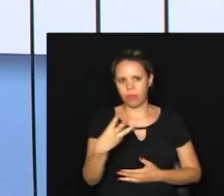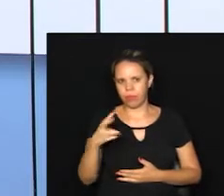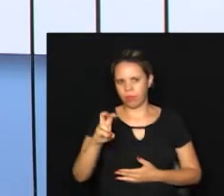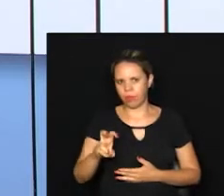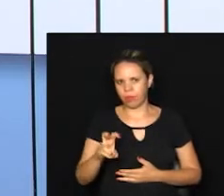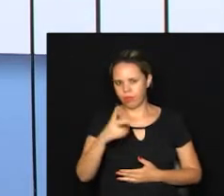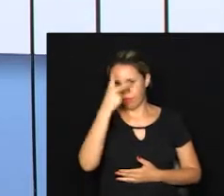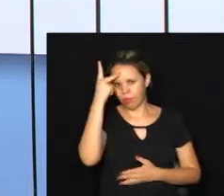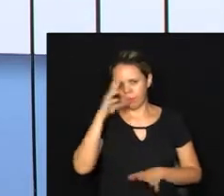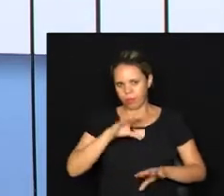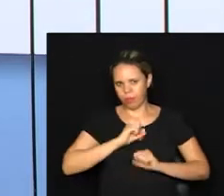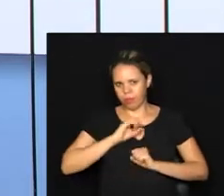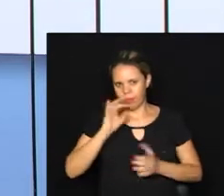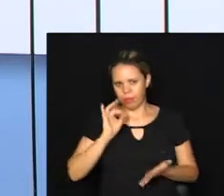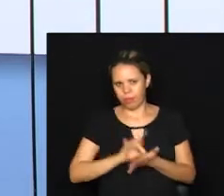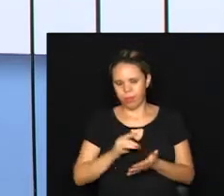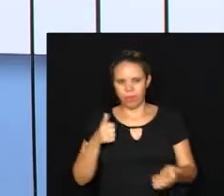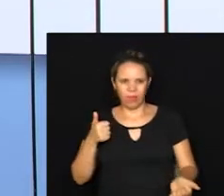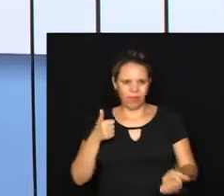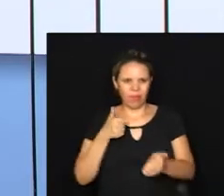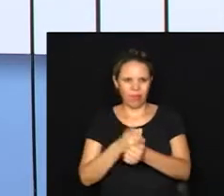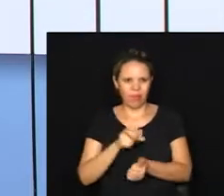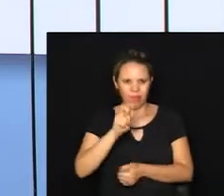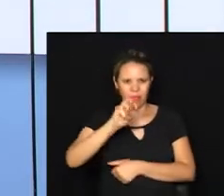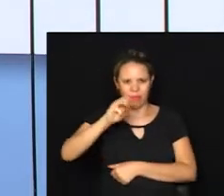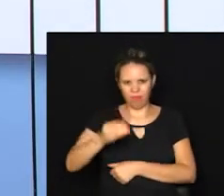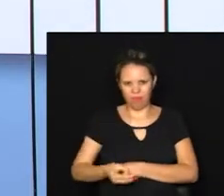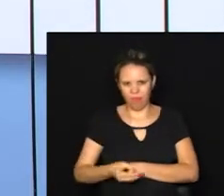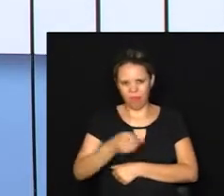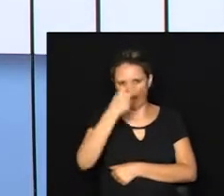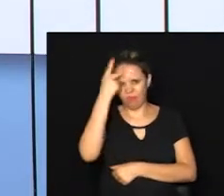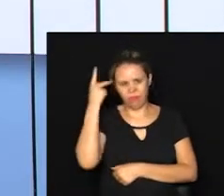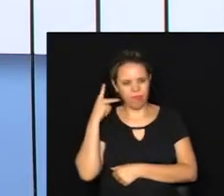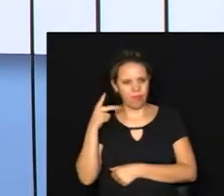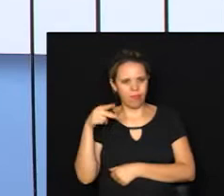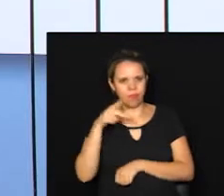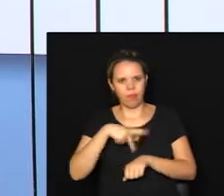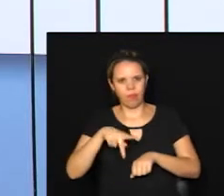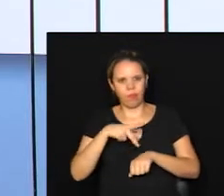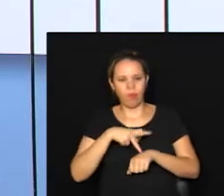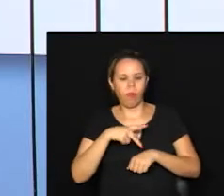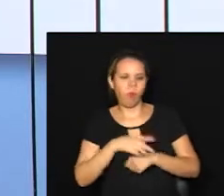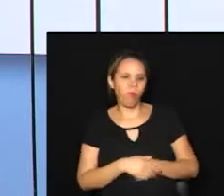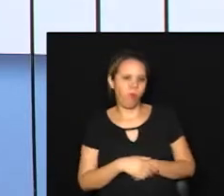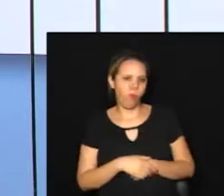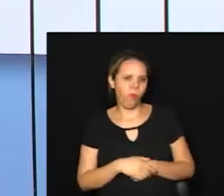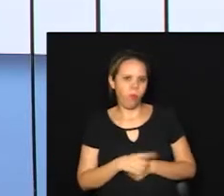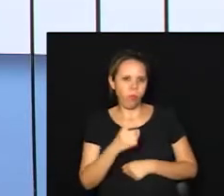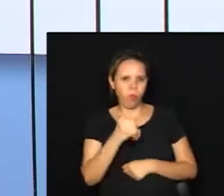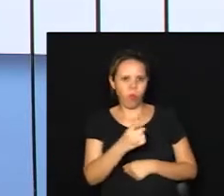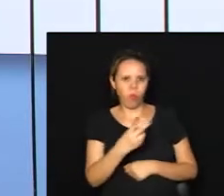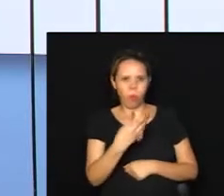4.927.235 casos. Estamos aí aproximando dos 5 milhões de casos no nosso país, sendo